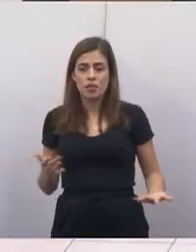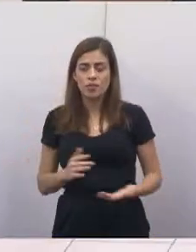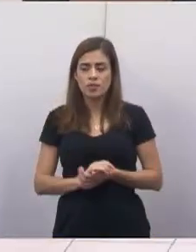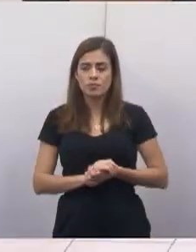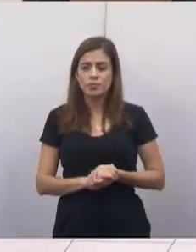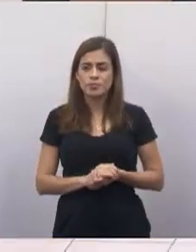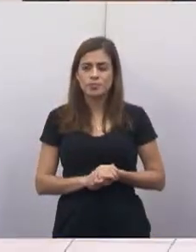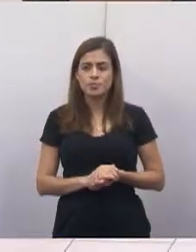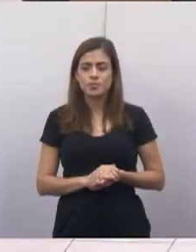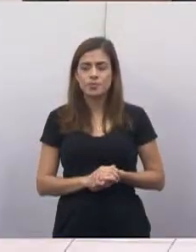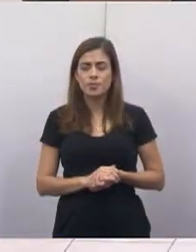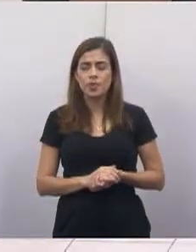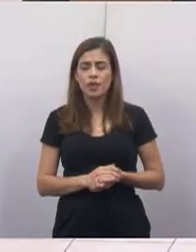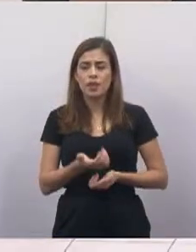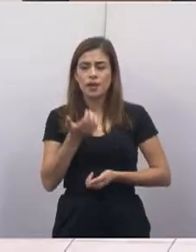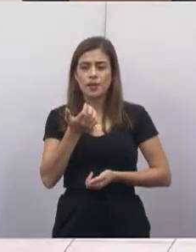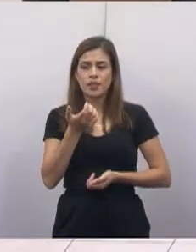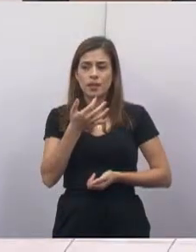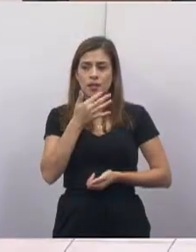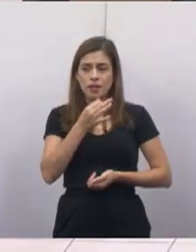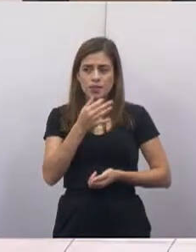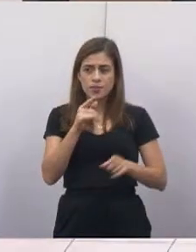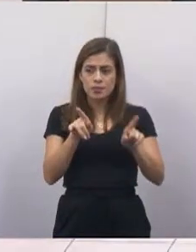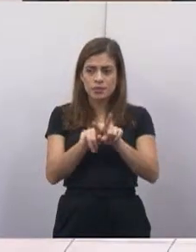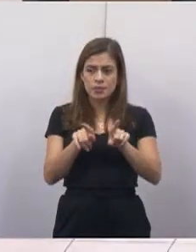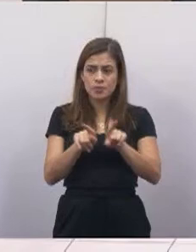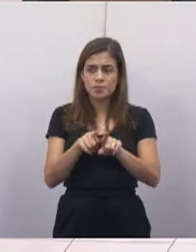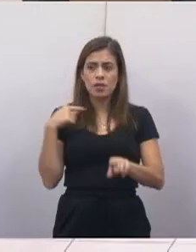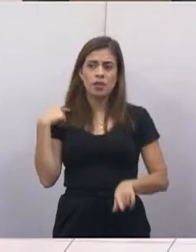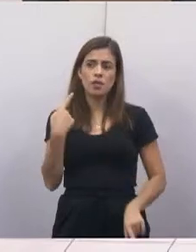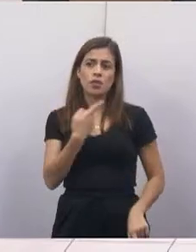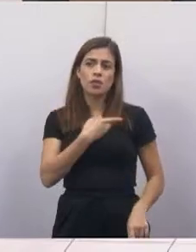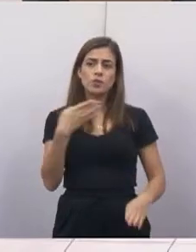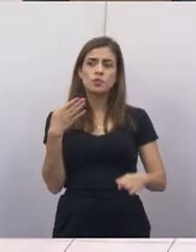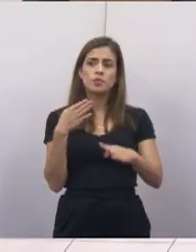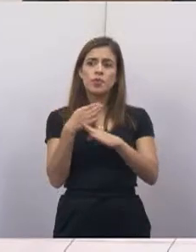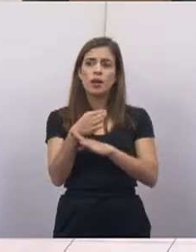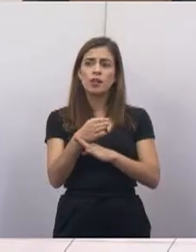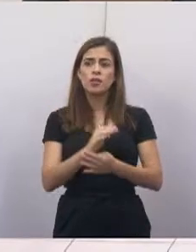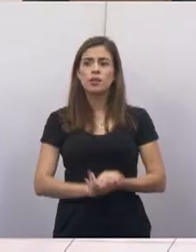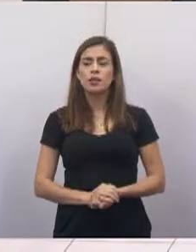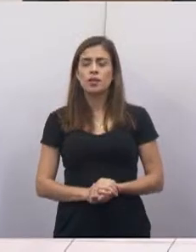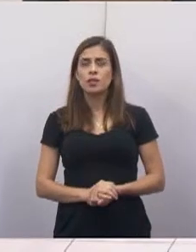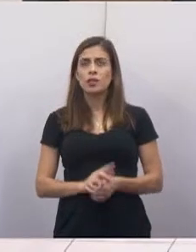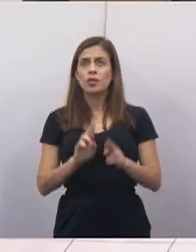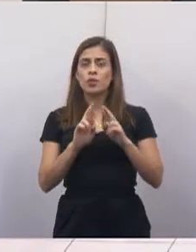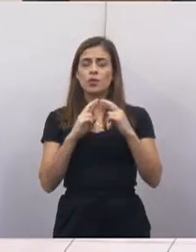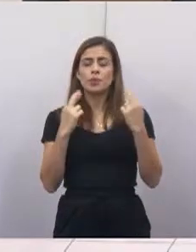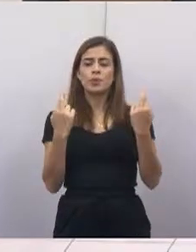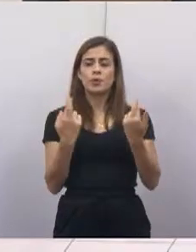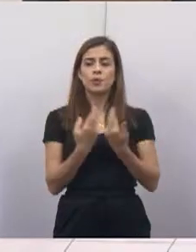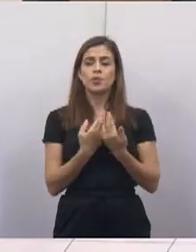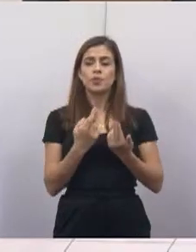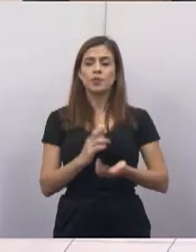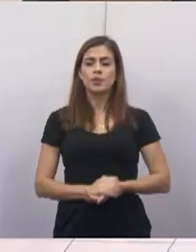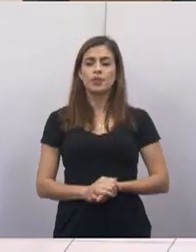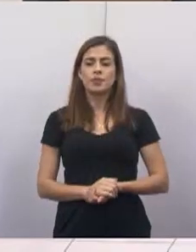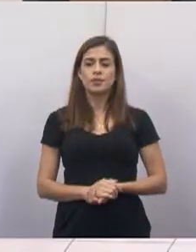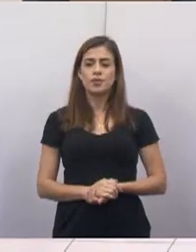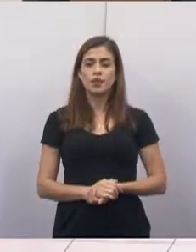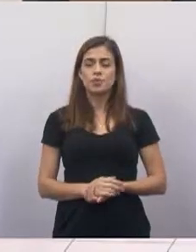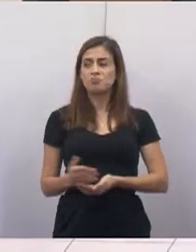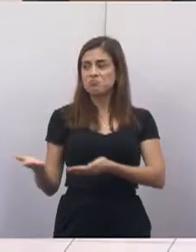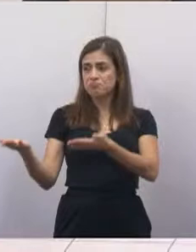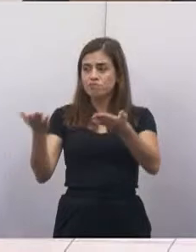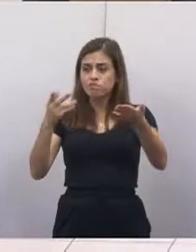Quero contribuir também. Nós participamos de reuniões e alguns